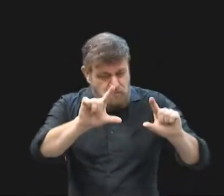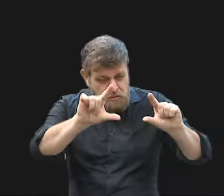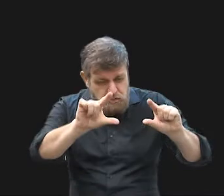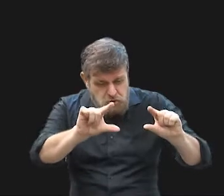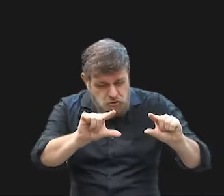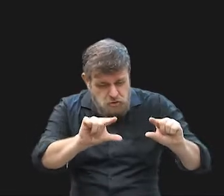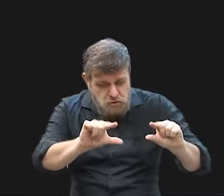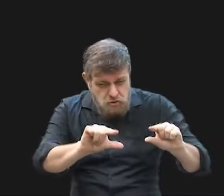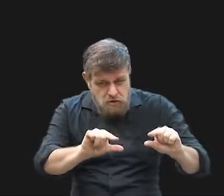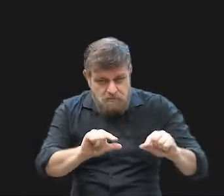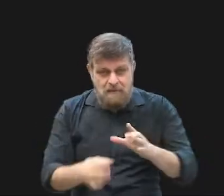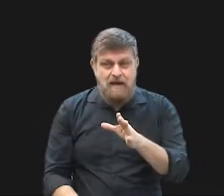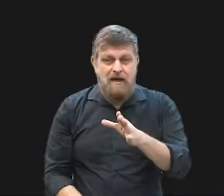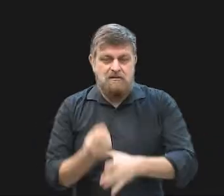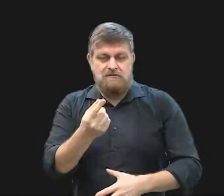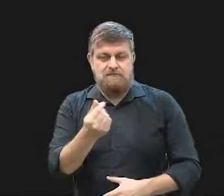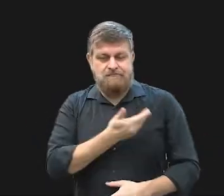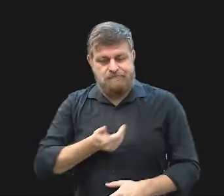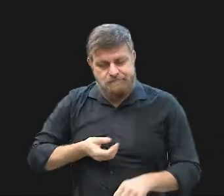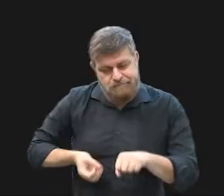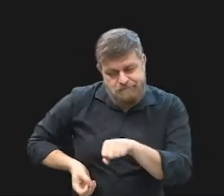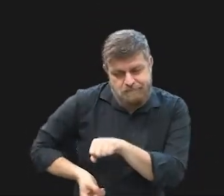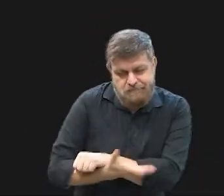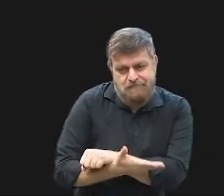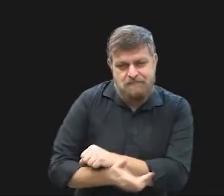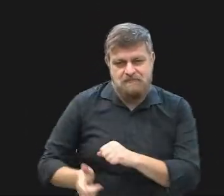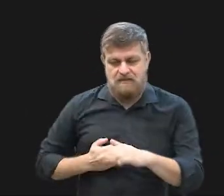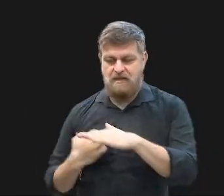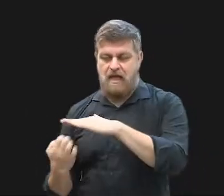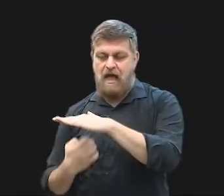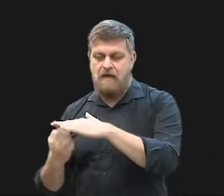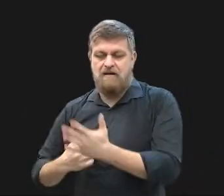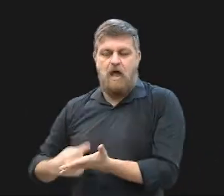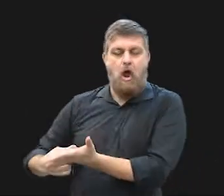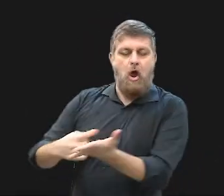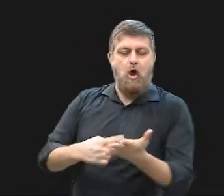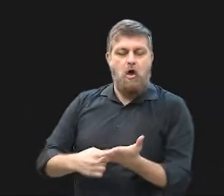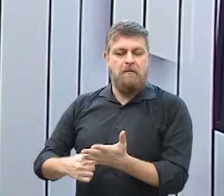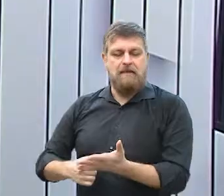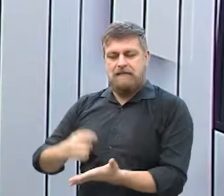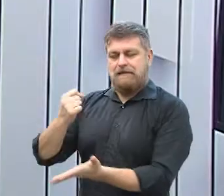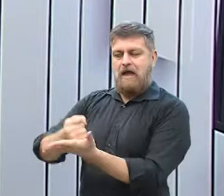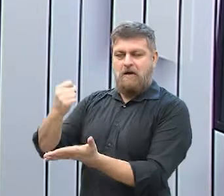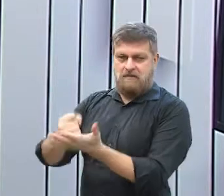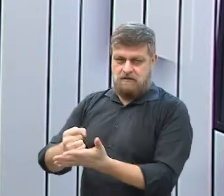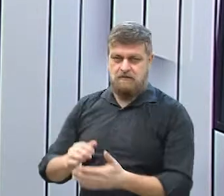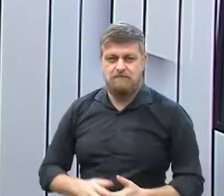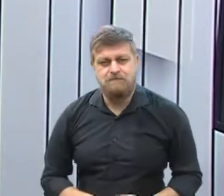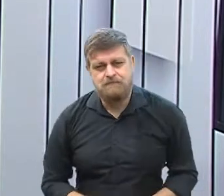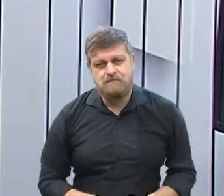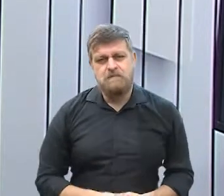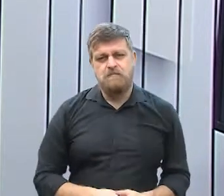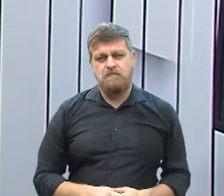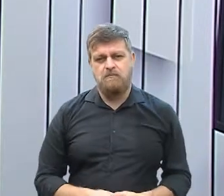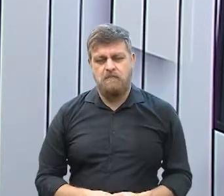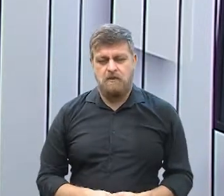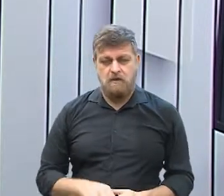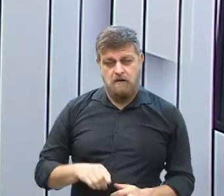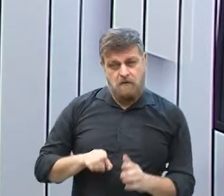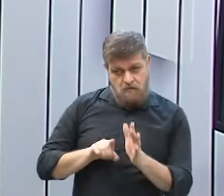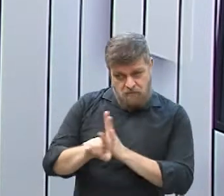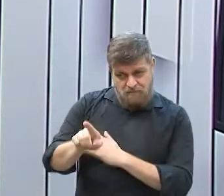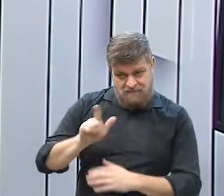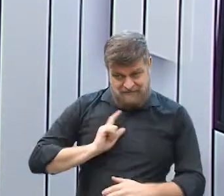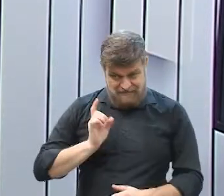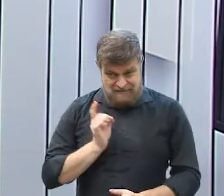possibilidade de existir um esquema de direcionamento no processo de licitação. O senhor tem receio